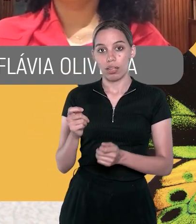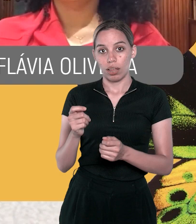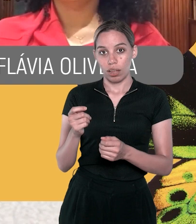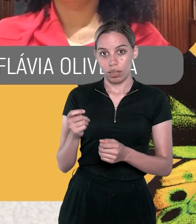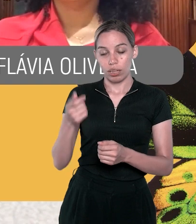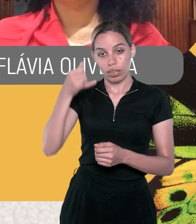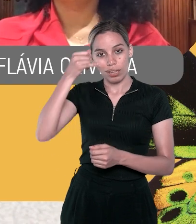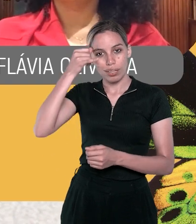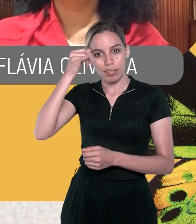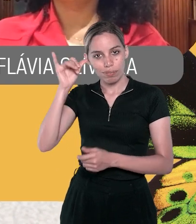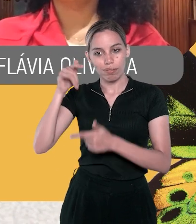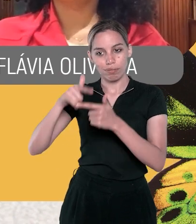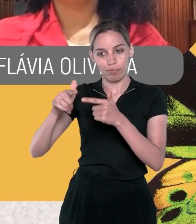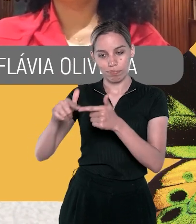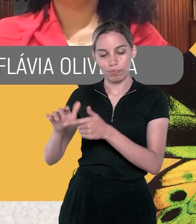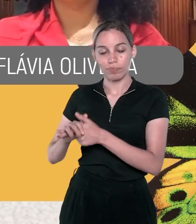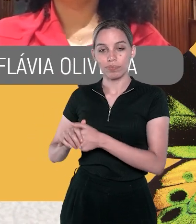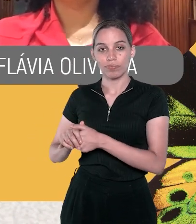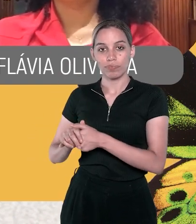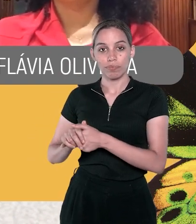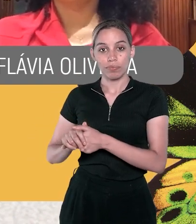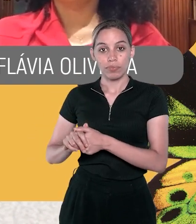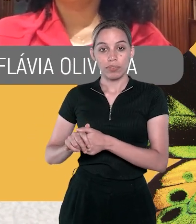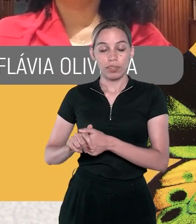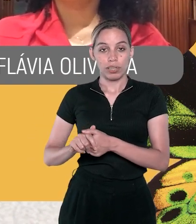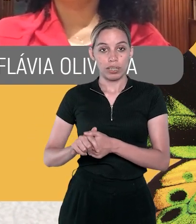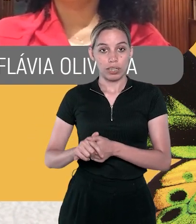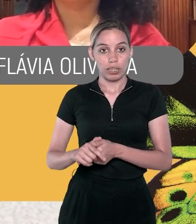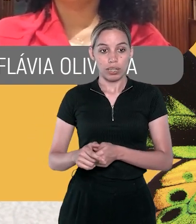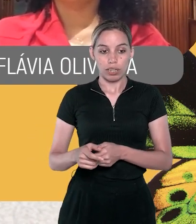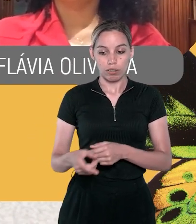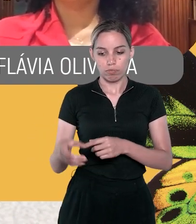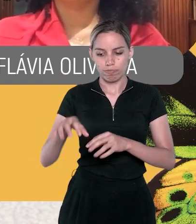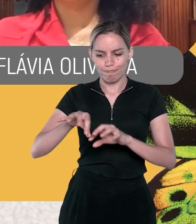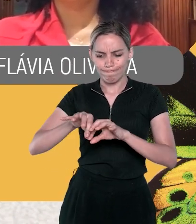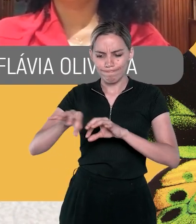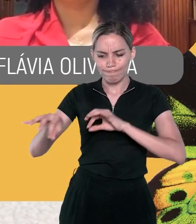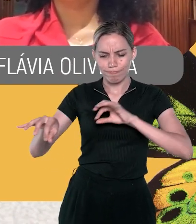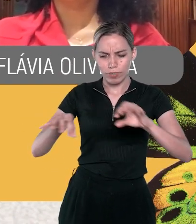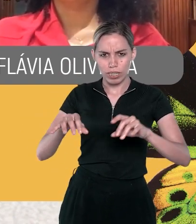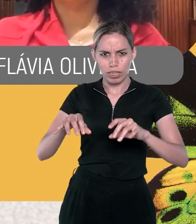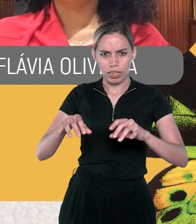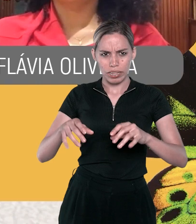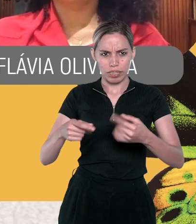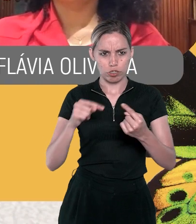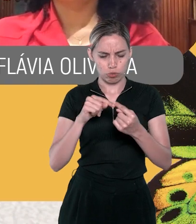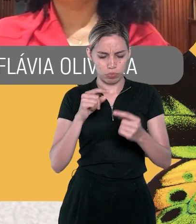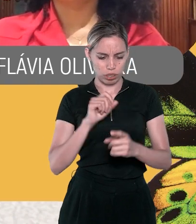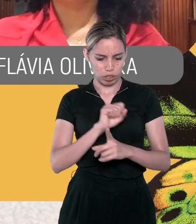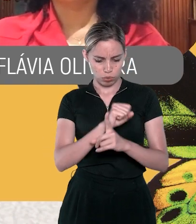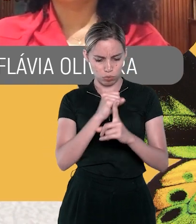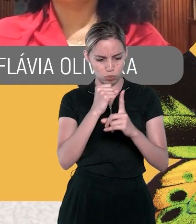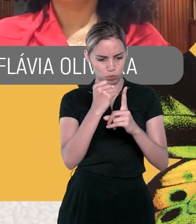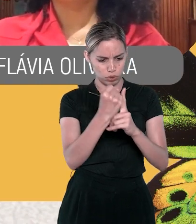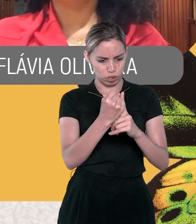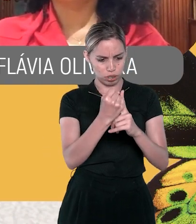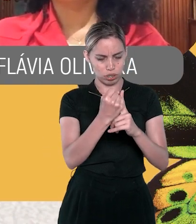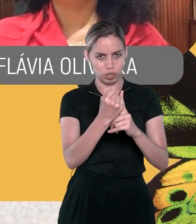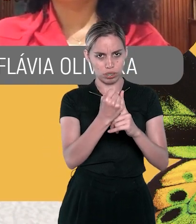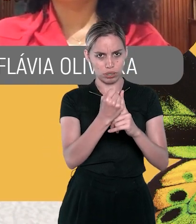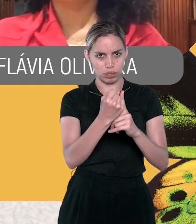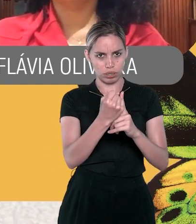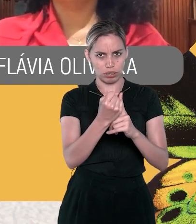Então, essa desestruturação, essa desconstrução de uma sociedade e de uma mentalidade, né, quer dizer,